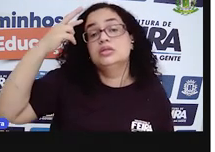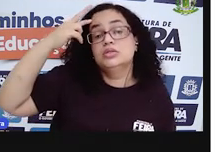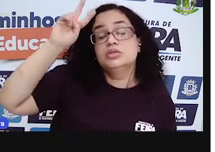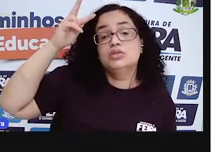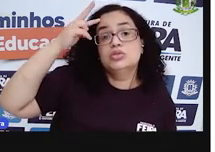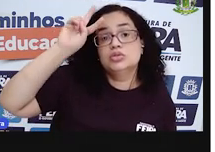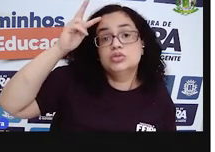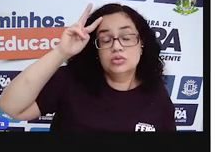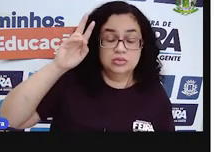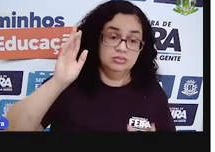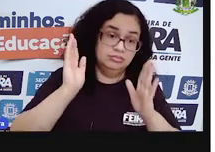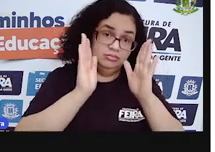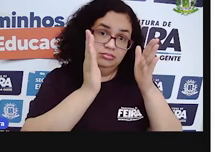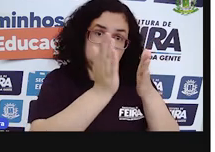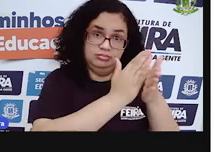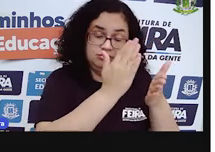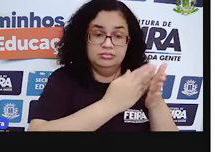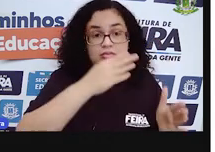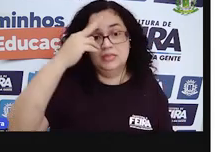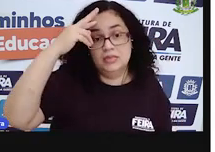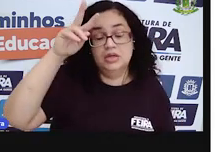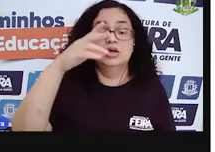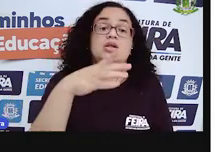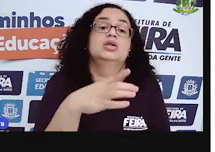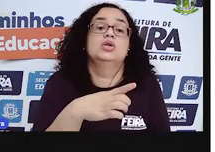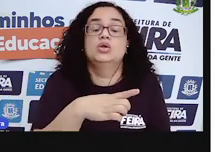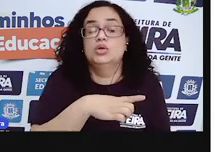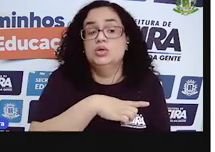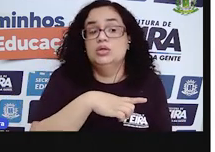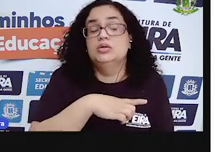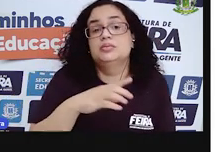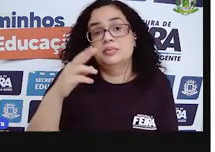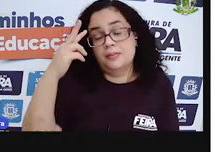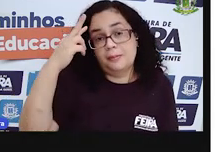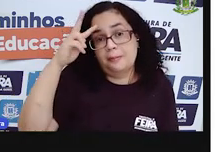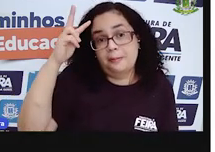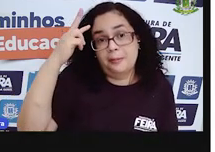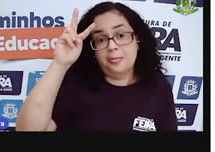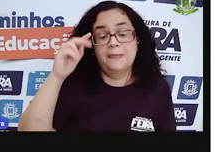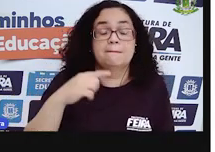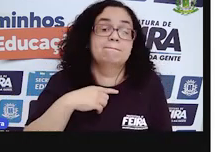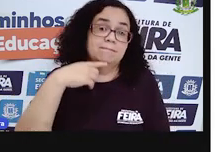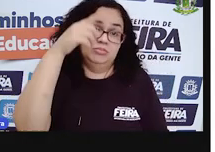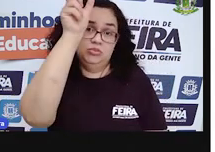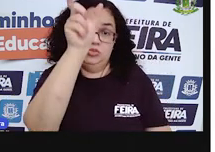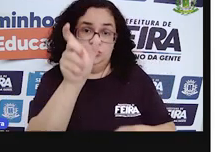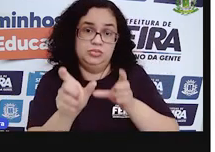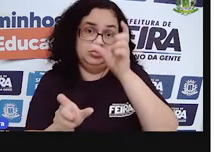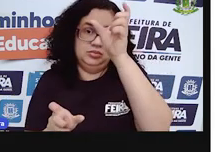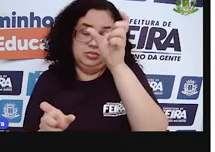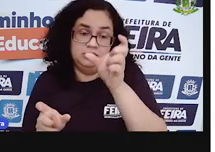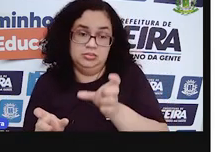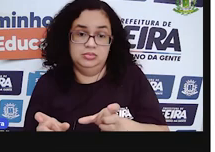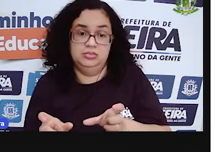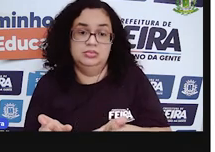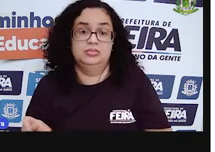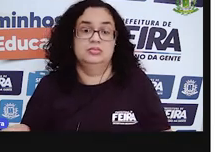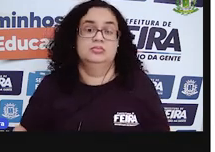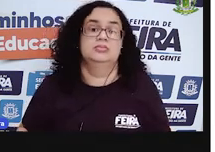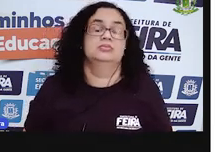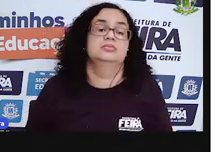histórias em quadrinhos tá onde nessas histórias em quadrinhos os personagens